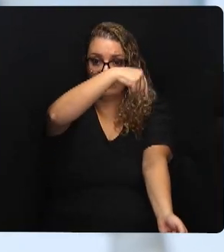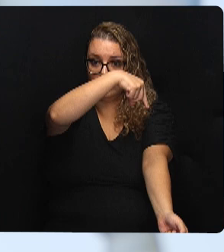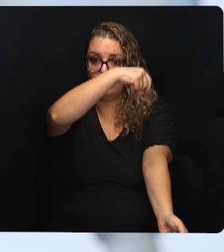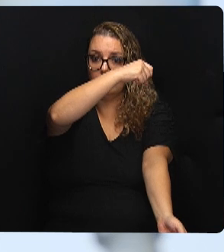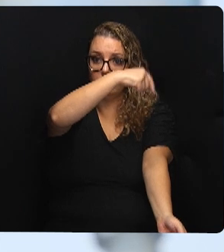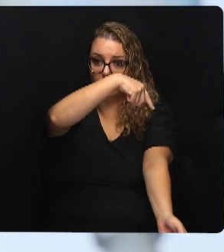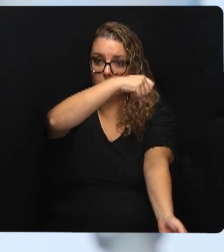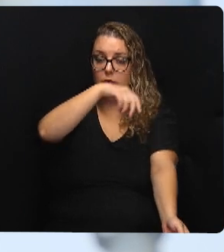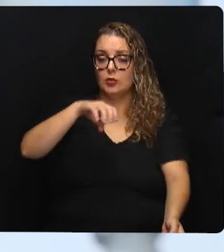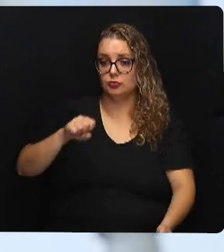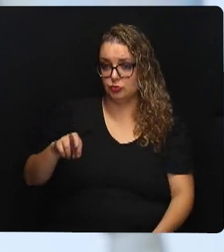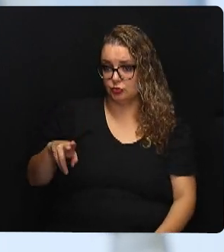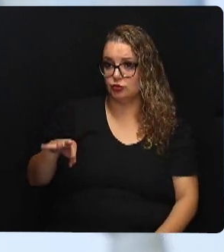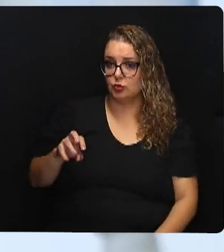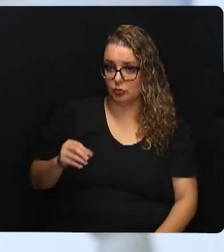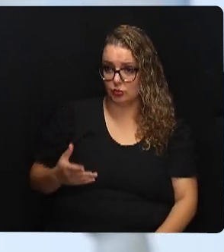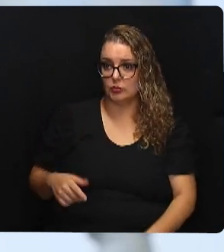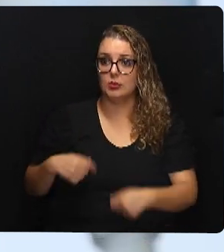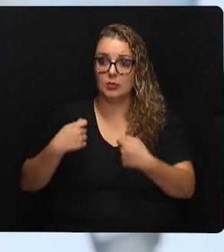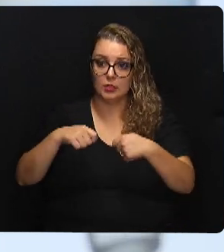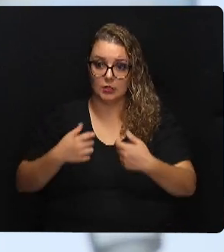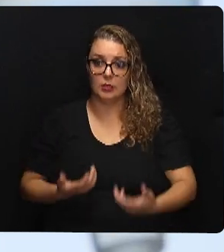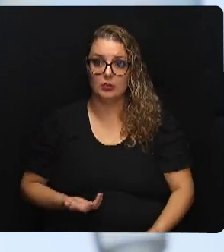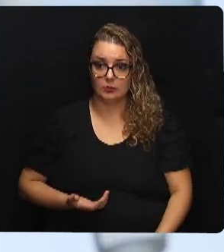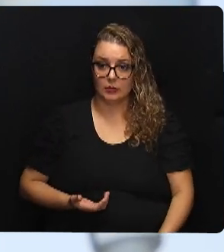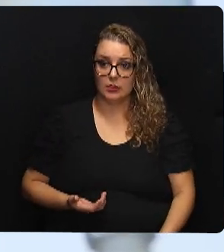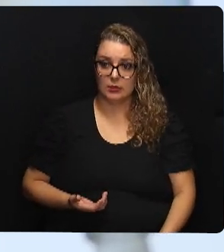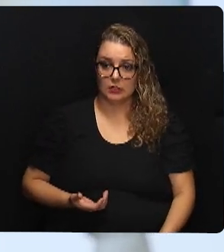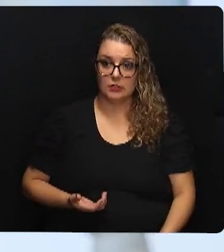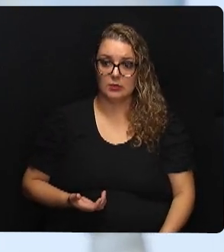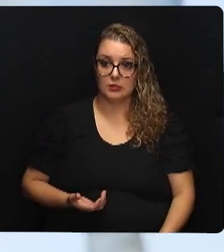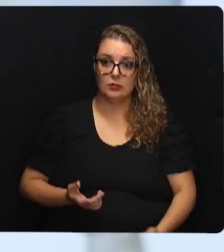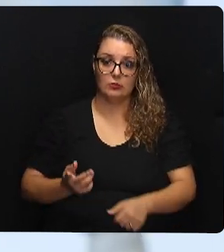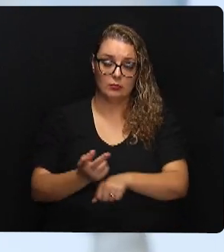pela veia, e aí ela também precisa